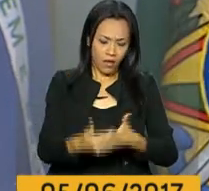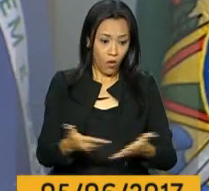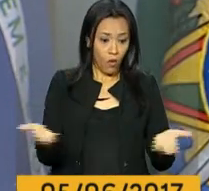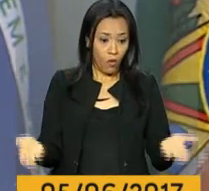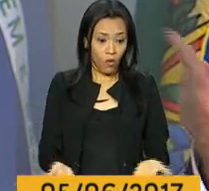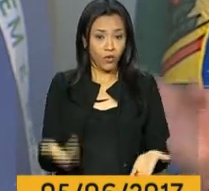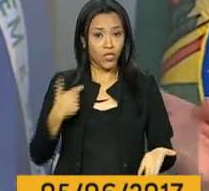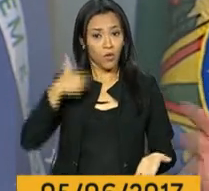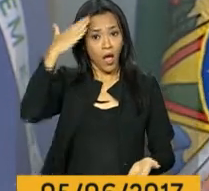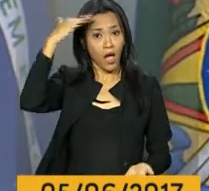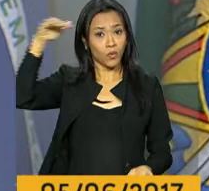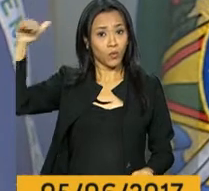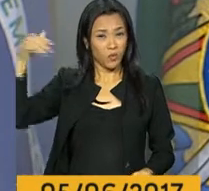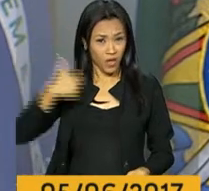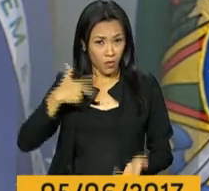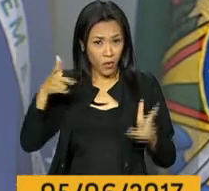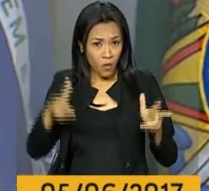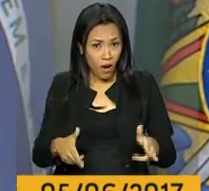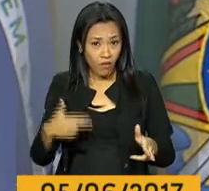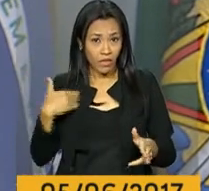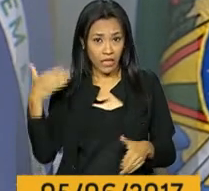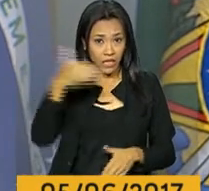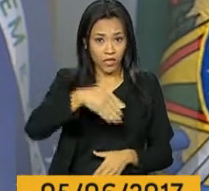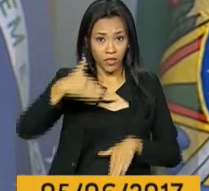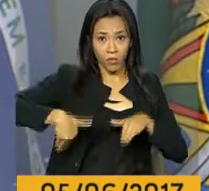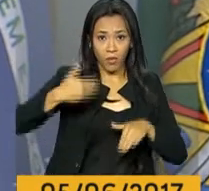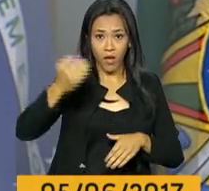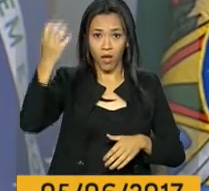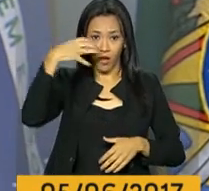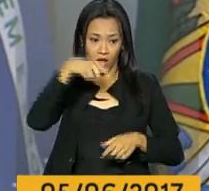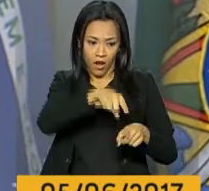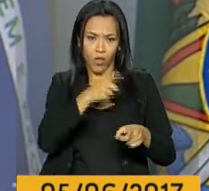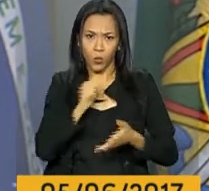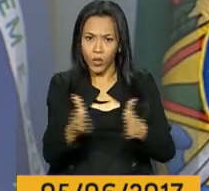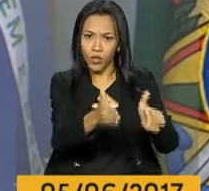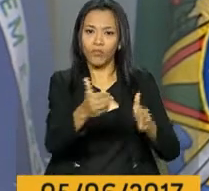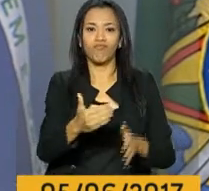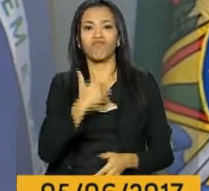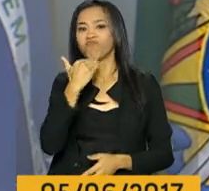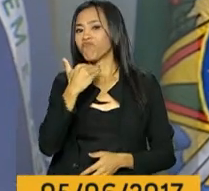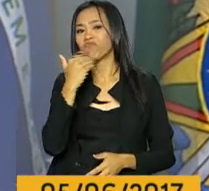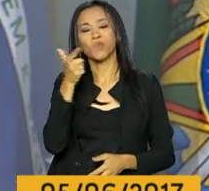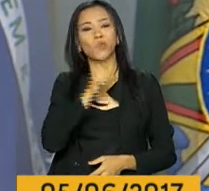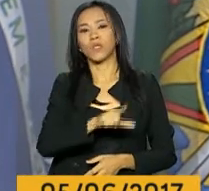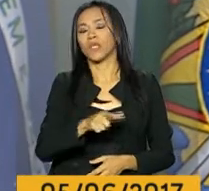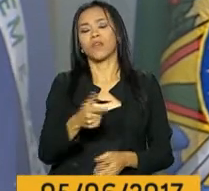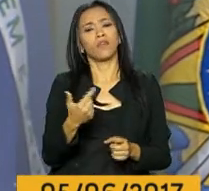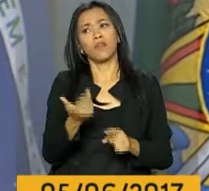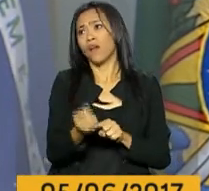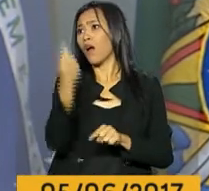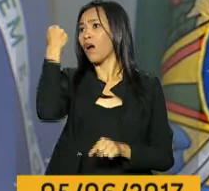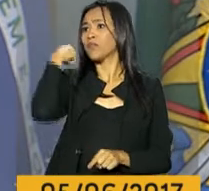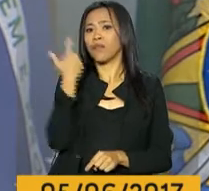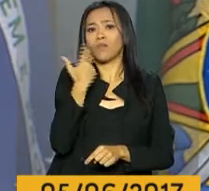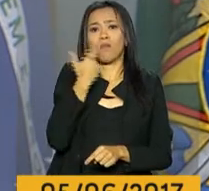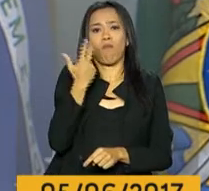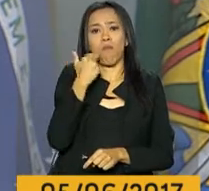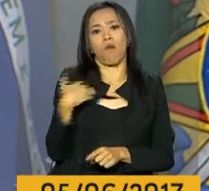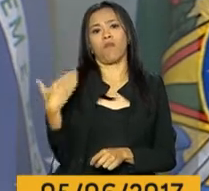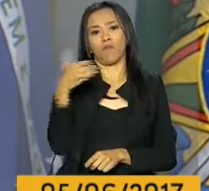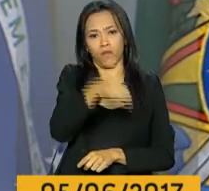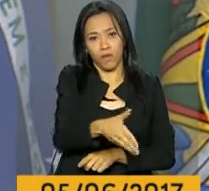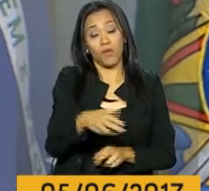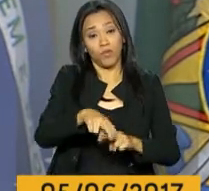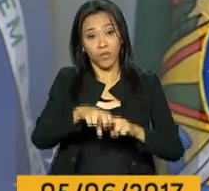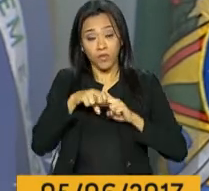de repetir esse gesto que praticava com muita naturalidade por isso eu digo que